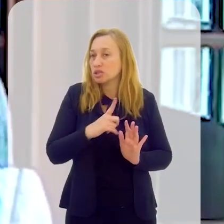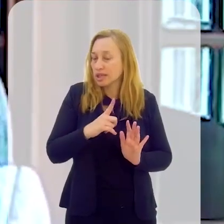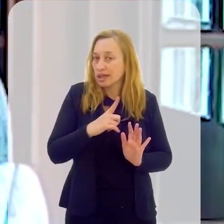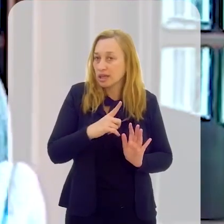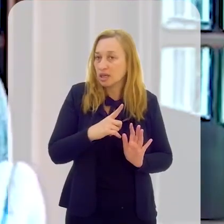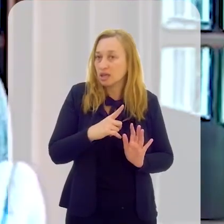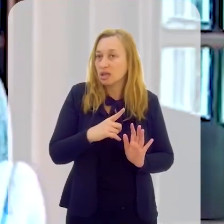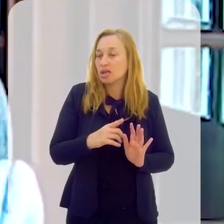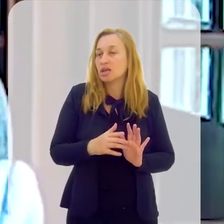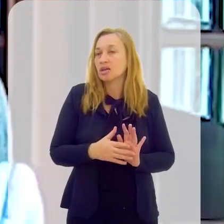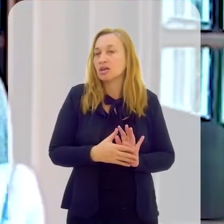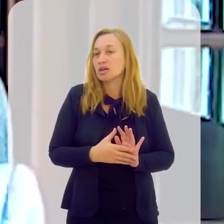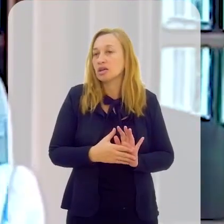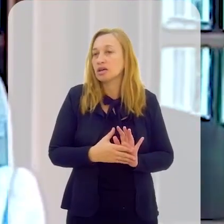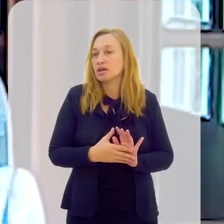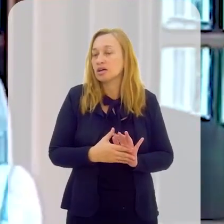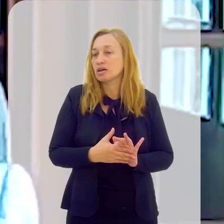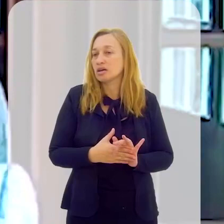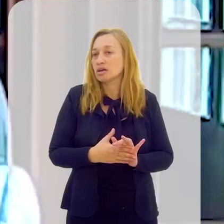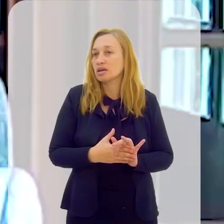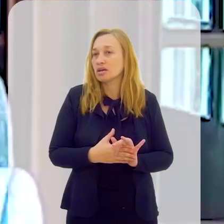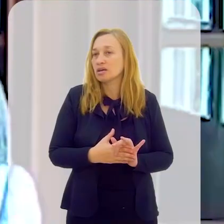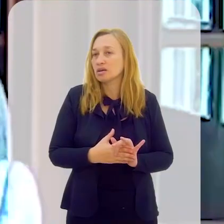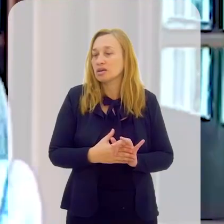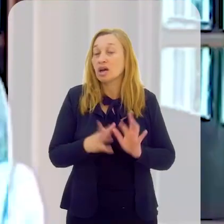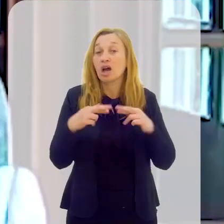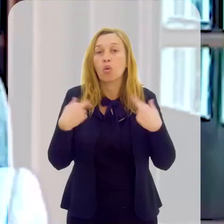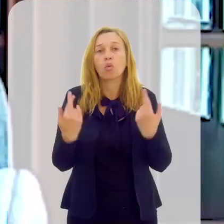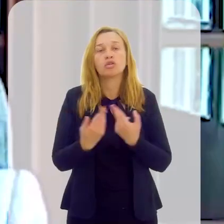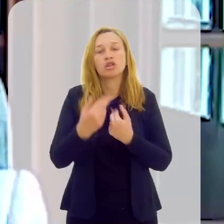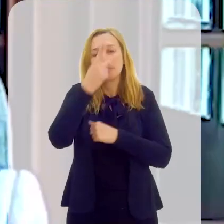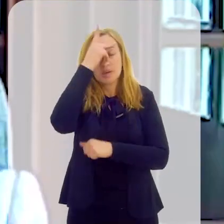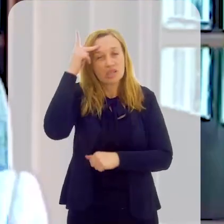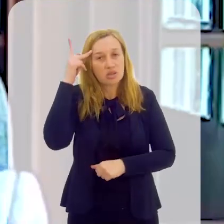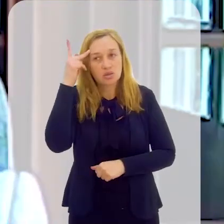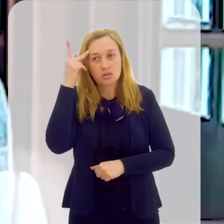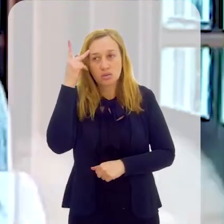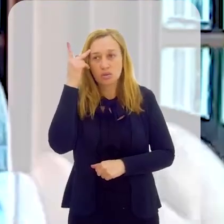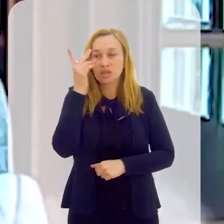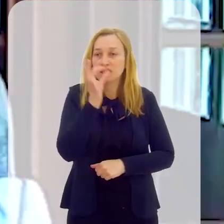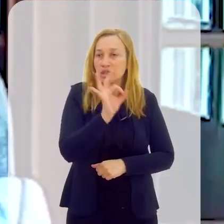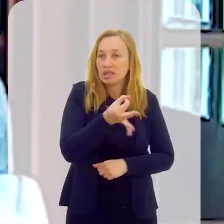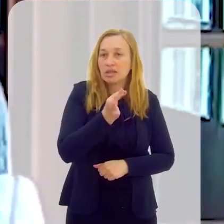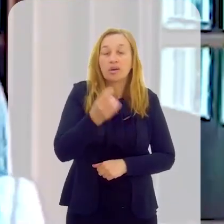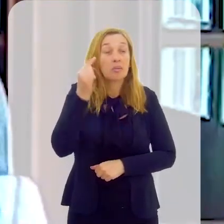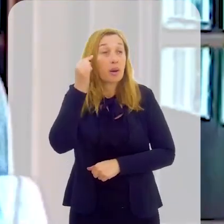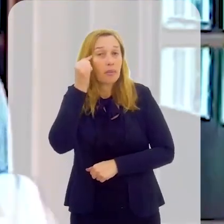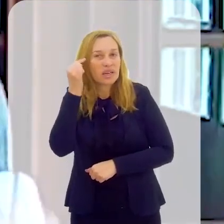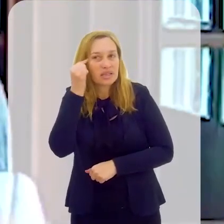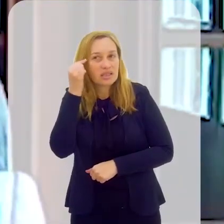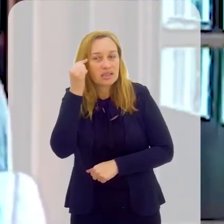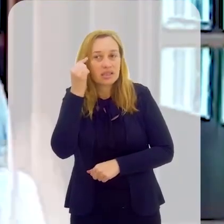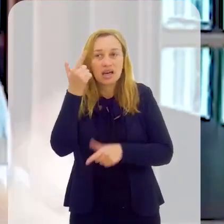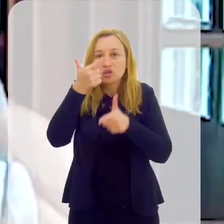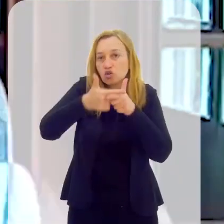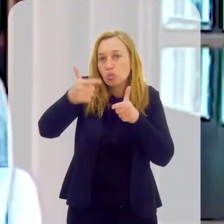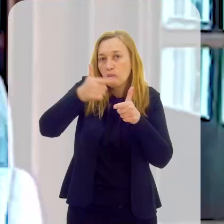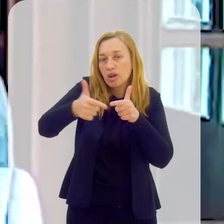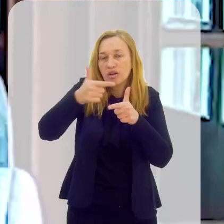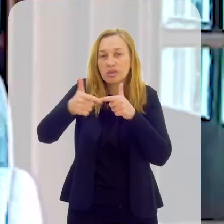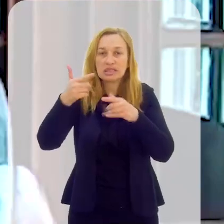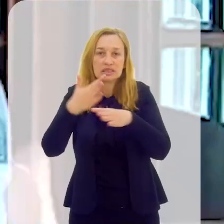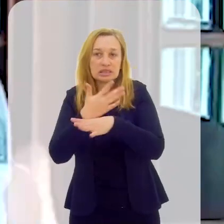propõe, e esse think tank, o CRIO, se propõe a reunir pessoas exatamente para